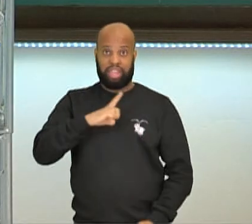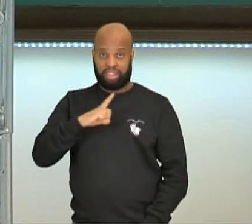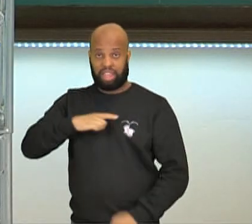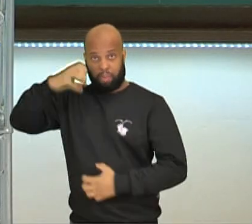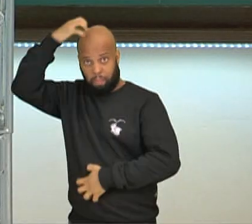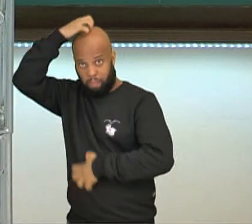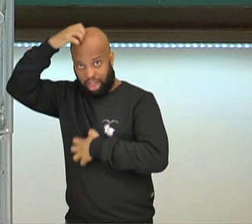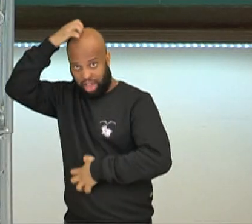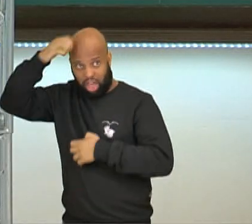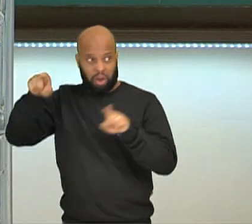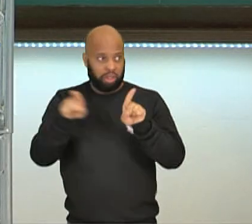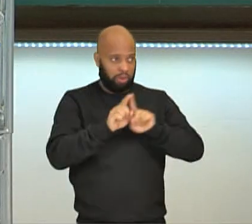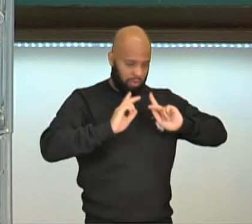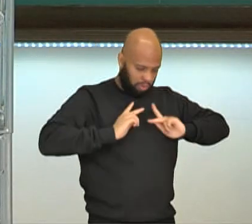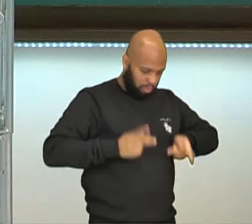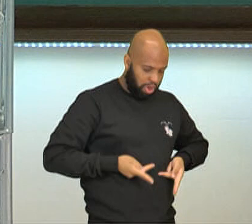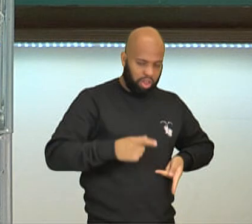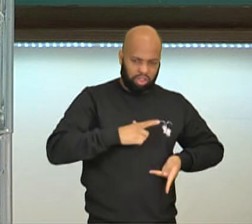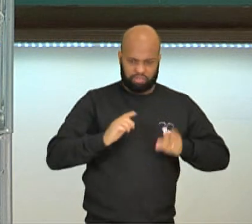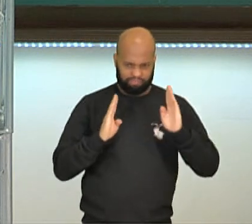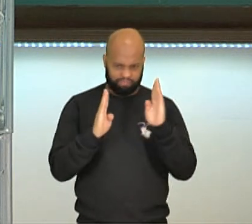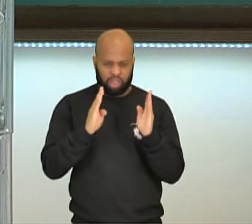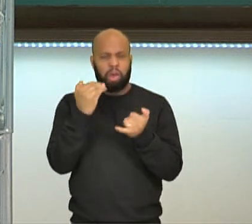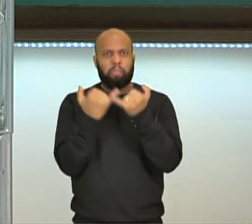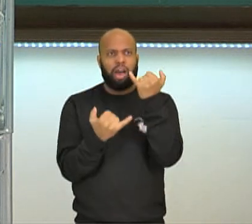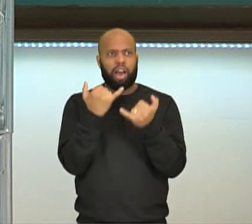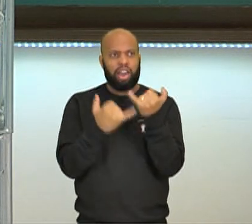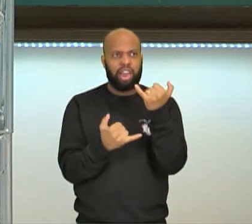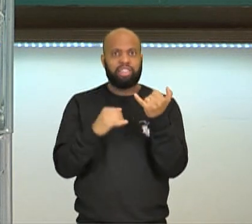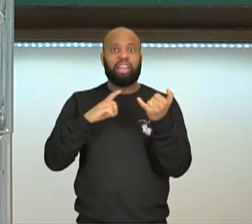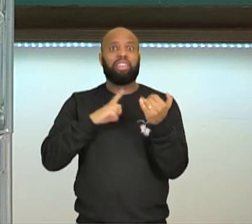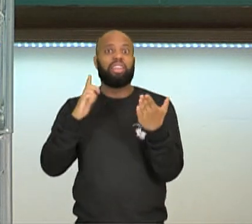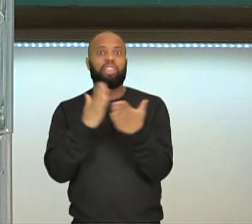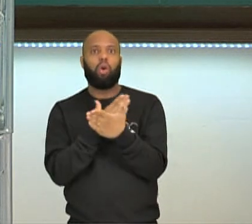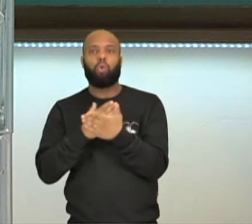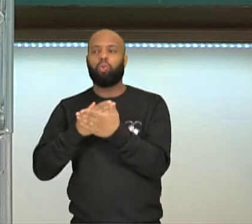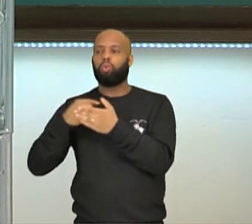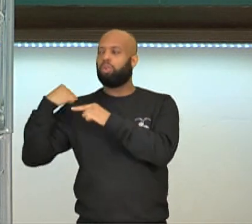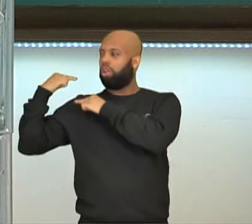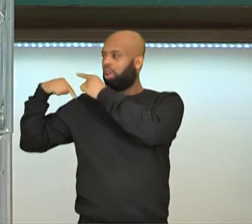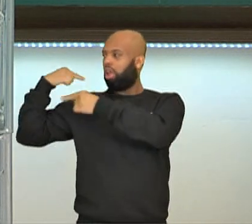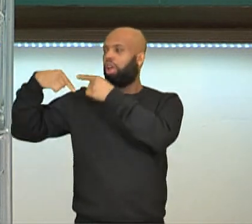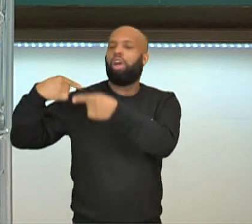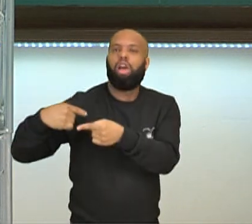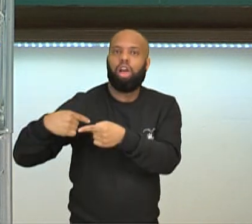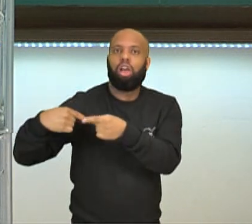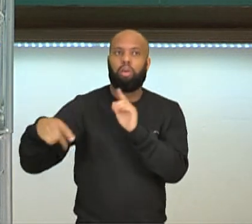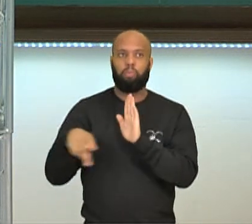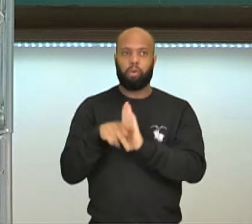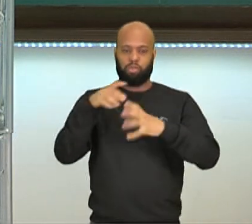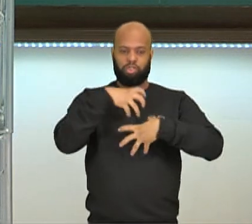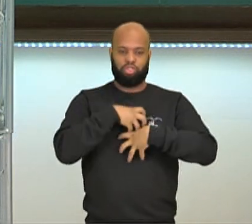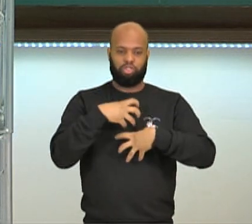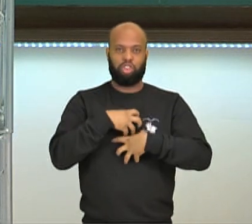e seres humanos nós temos algo em comum, um ancestral primitivo, ou melhor, um ancestral